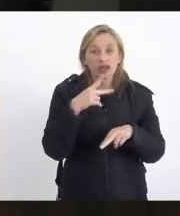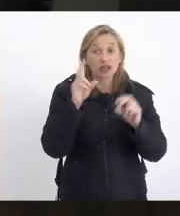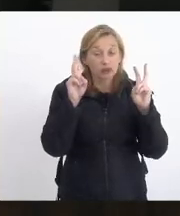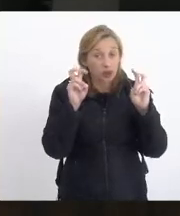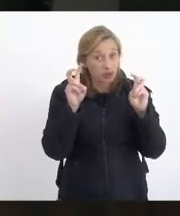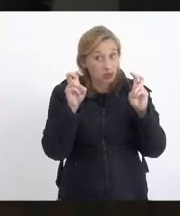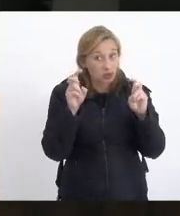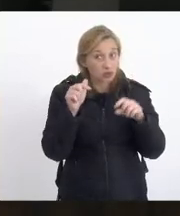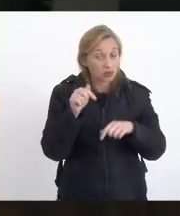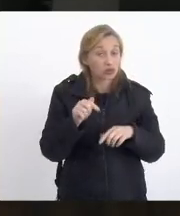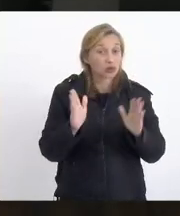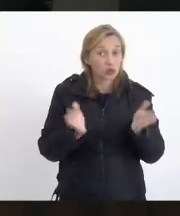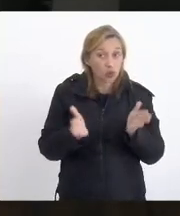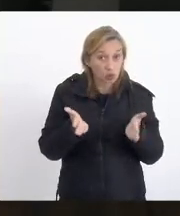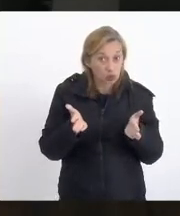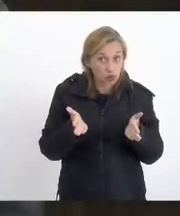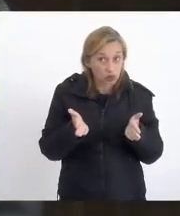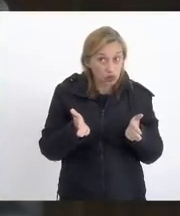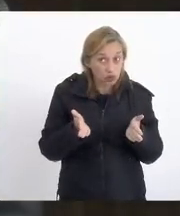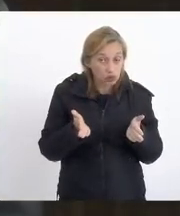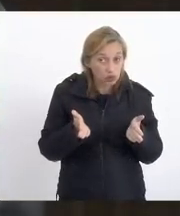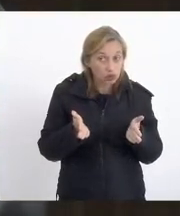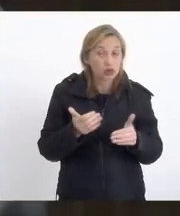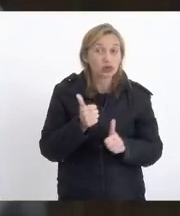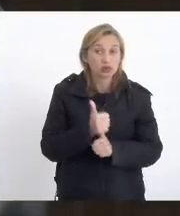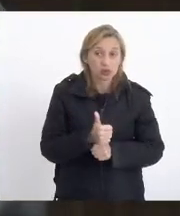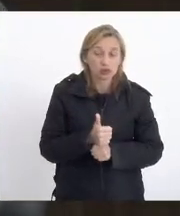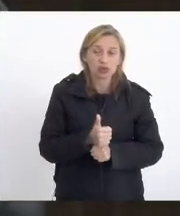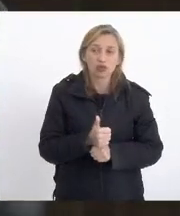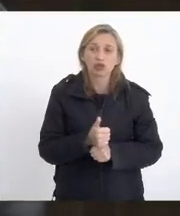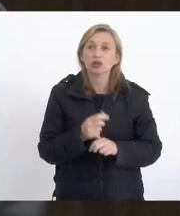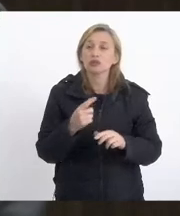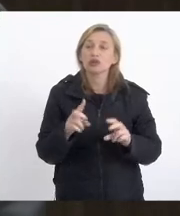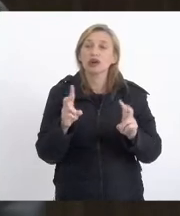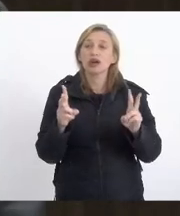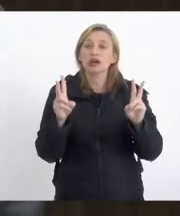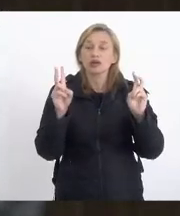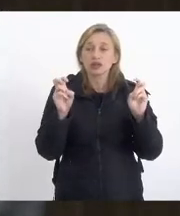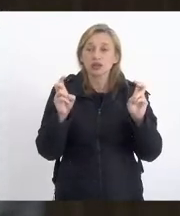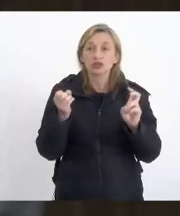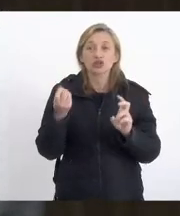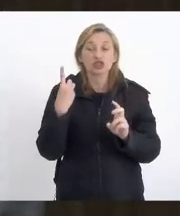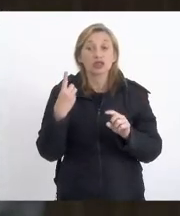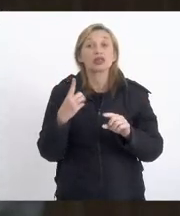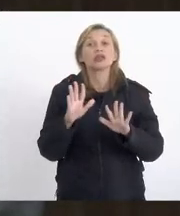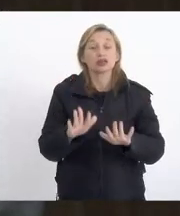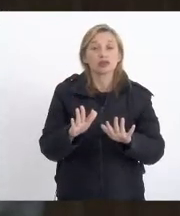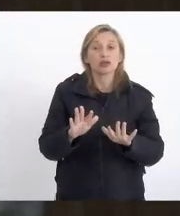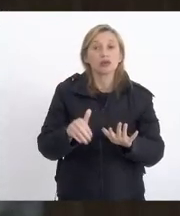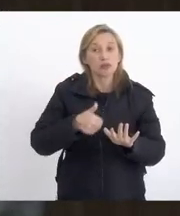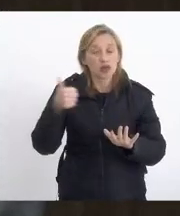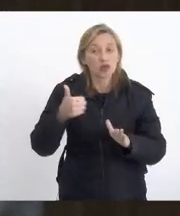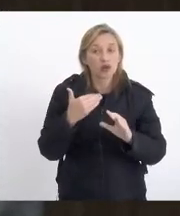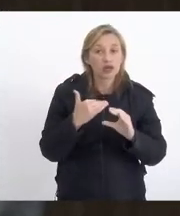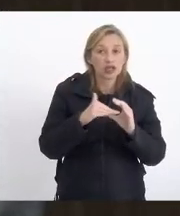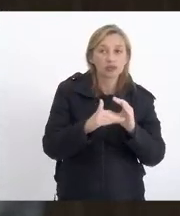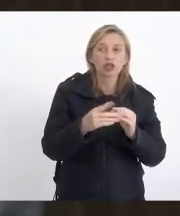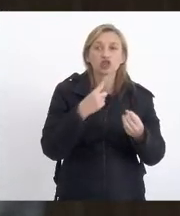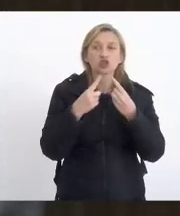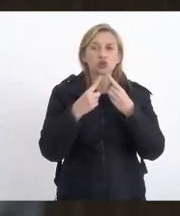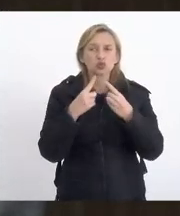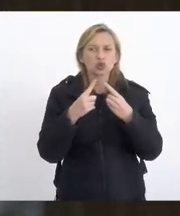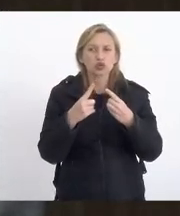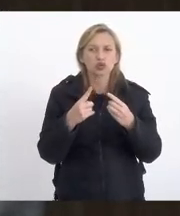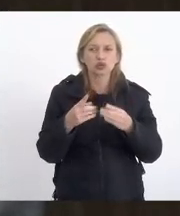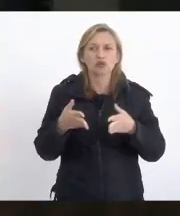matéria nesse substitutivo, porque é matéria estranha. Talvez seja o melhor encaminhamento discutir uma